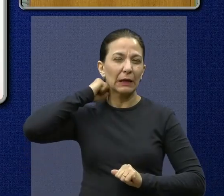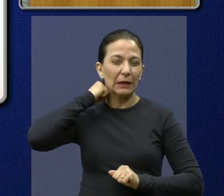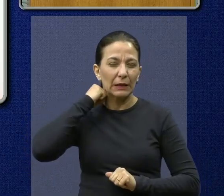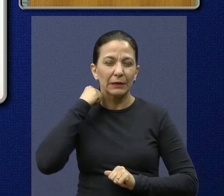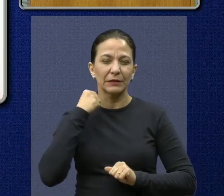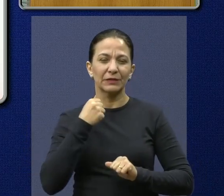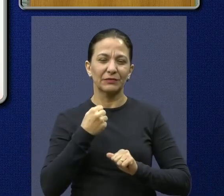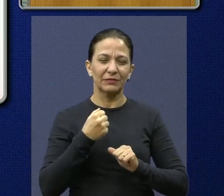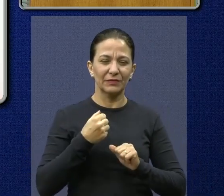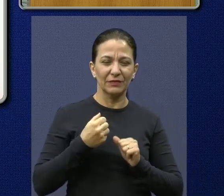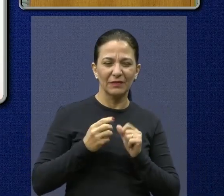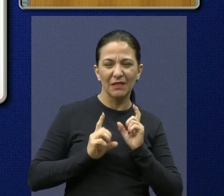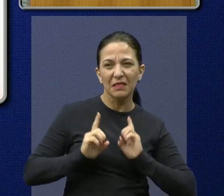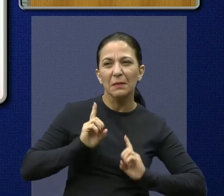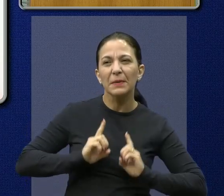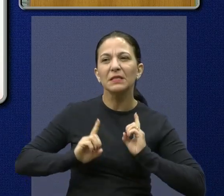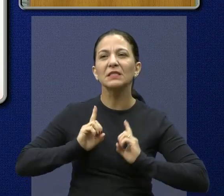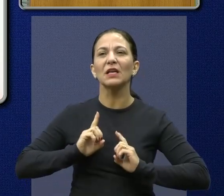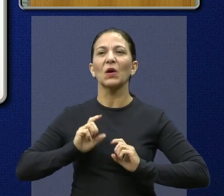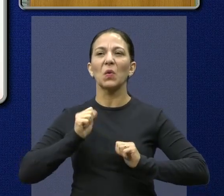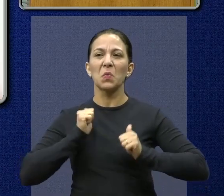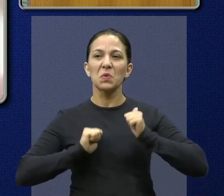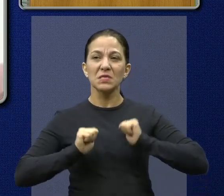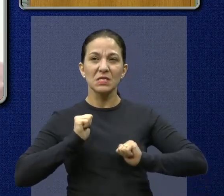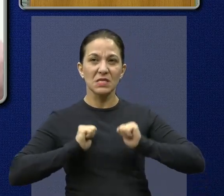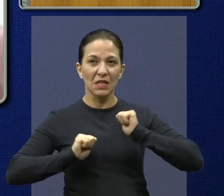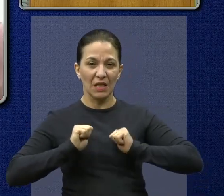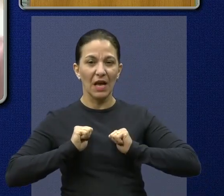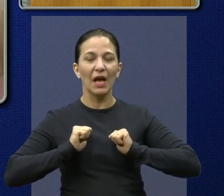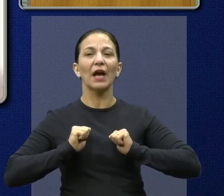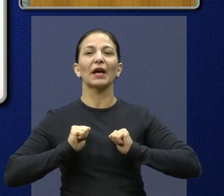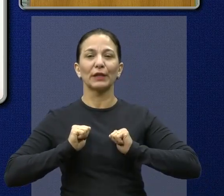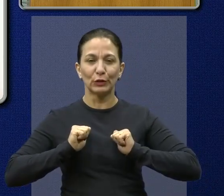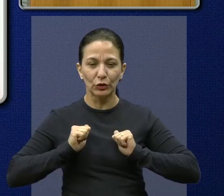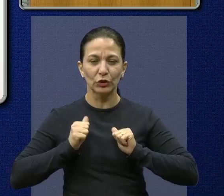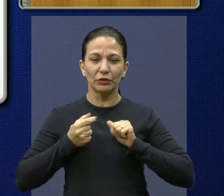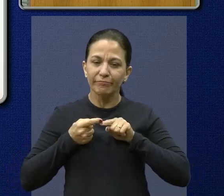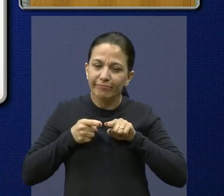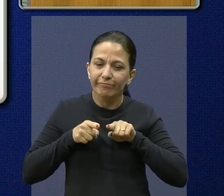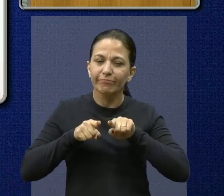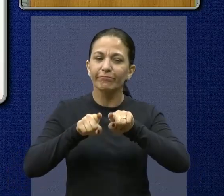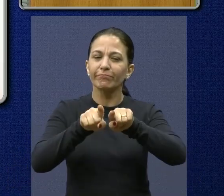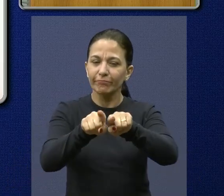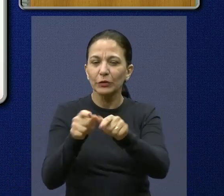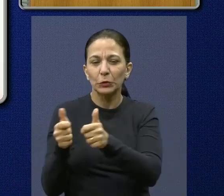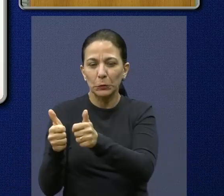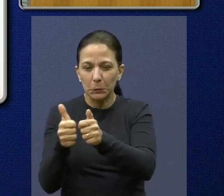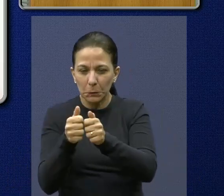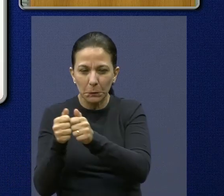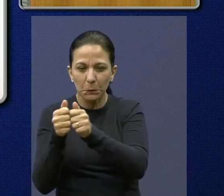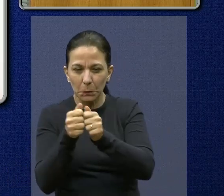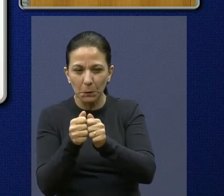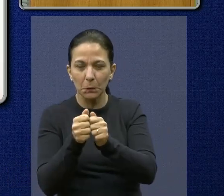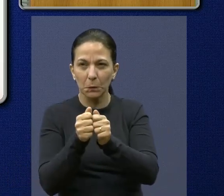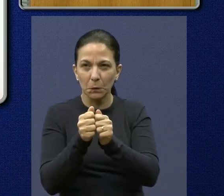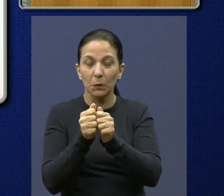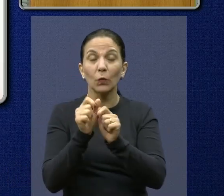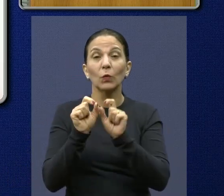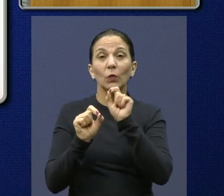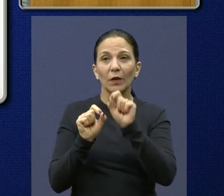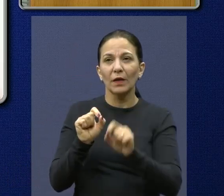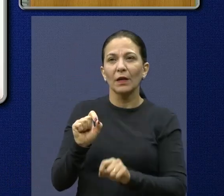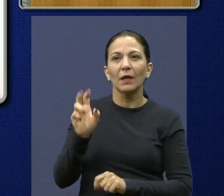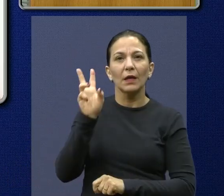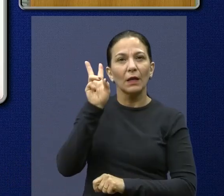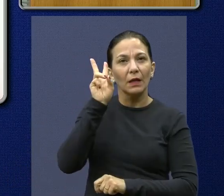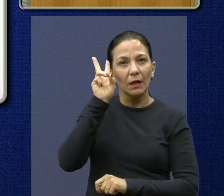trio caminhando de mão dada aí, né? O transtorno do jogo, ele vem de mão dada com a depressão e com a ansiedade. Lembrando que